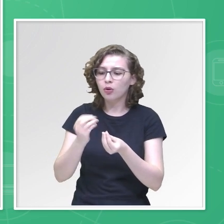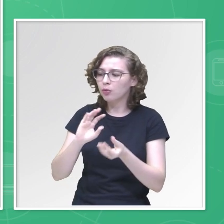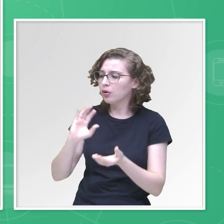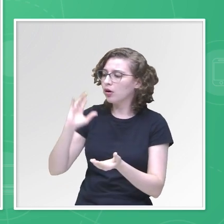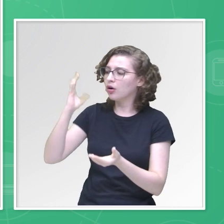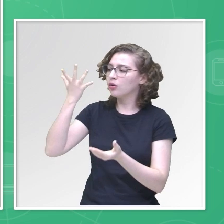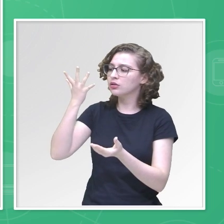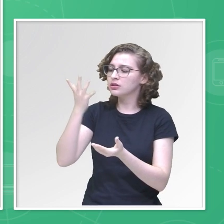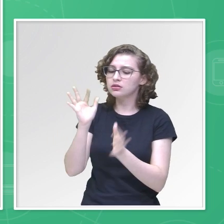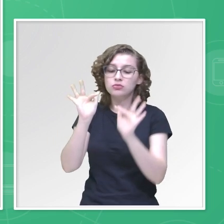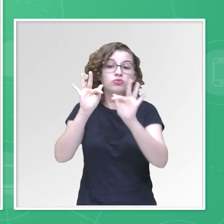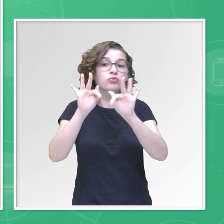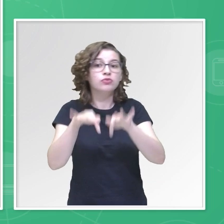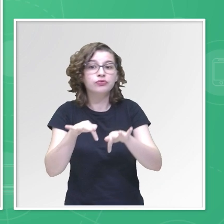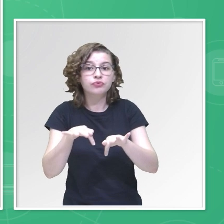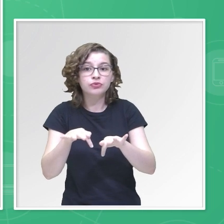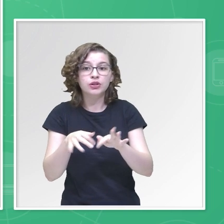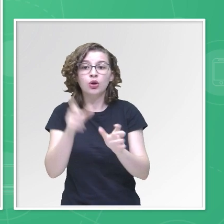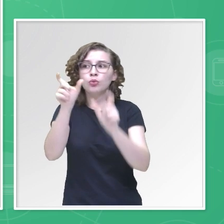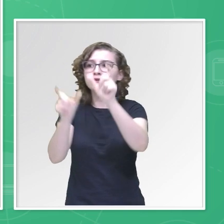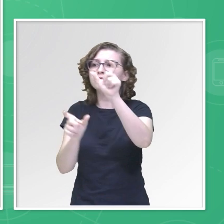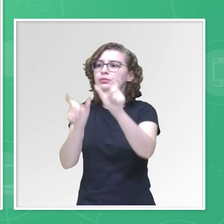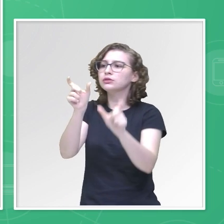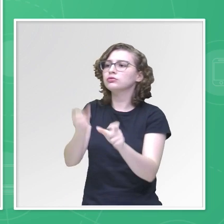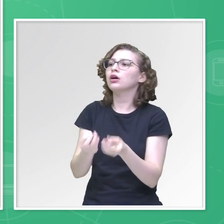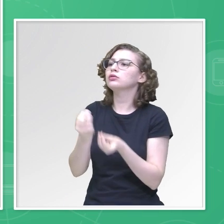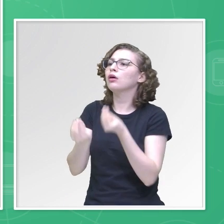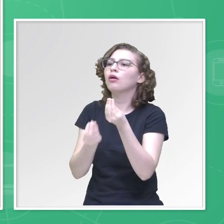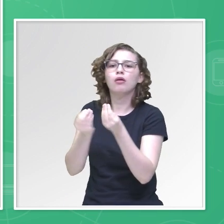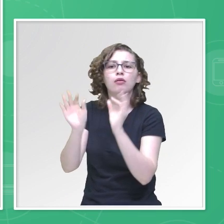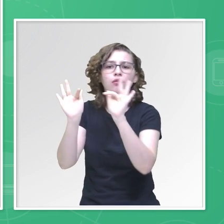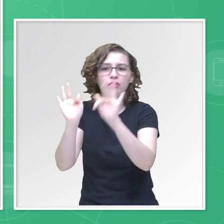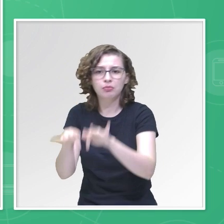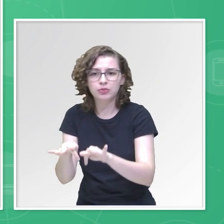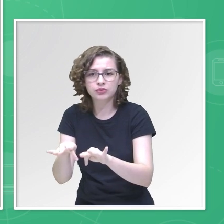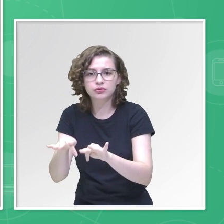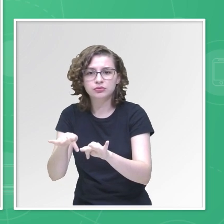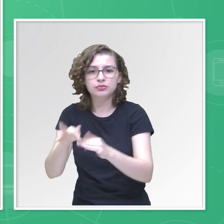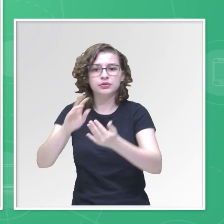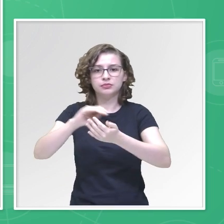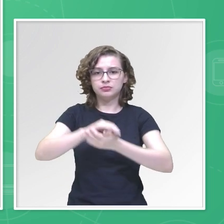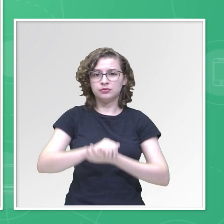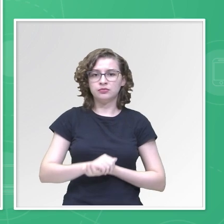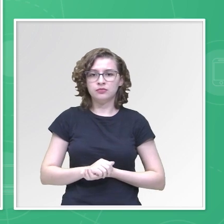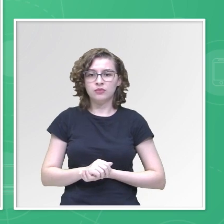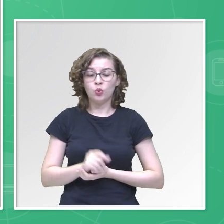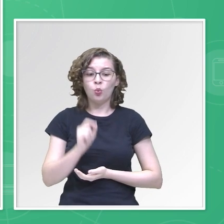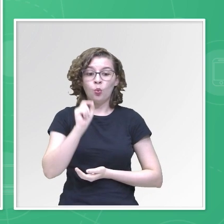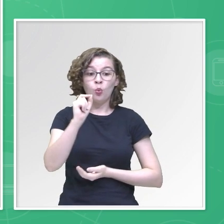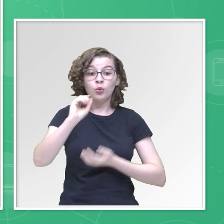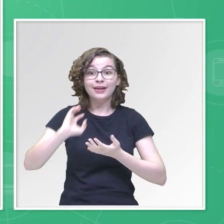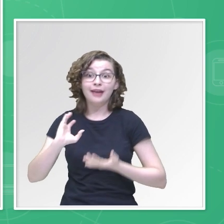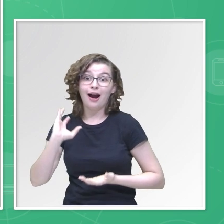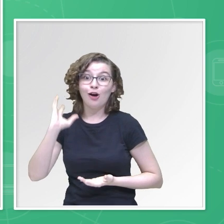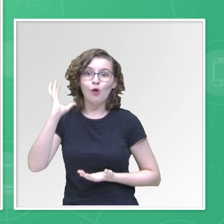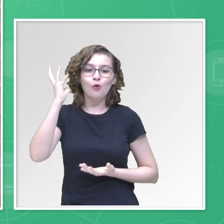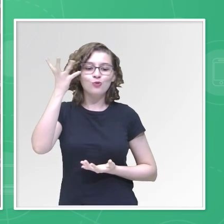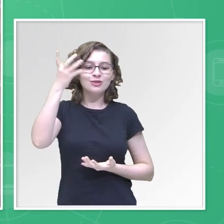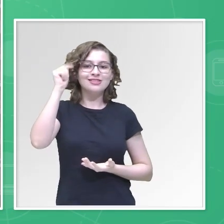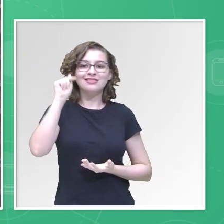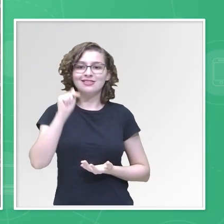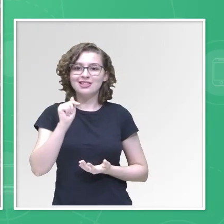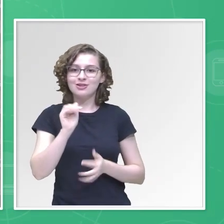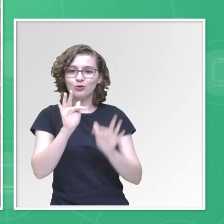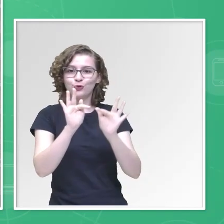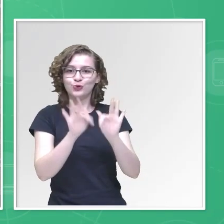aconteceu com os personagens final desta narrativa desta história o que foi que aconteceu ali ali